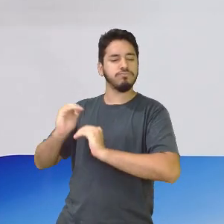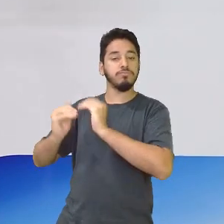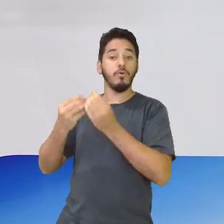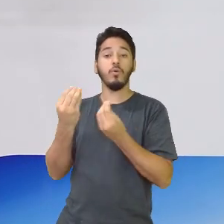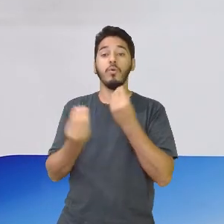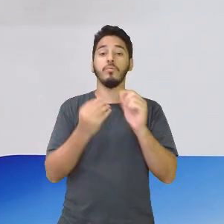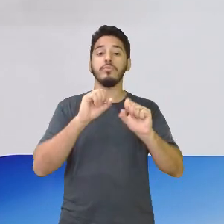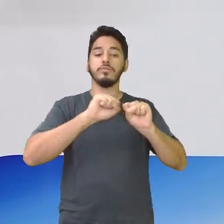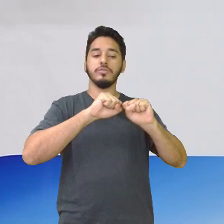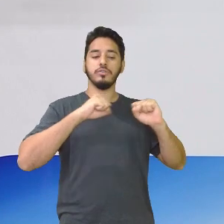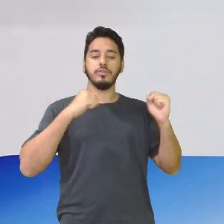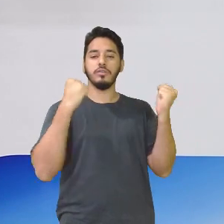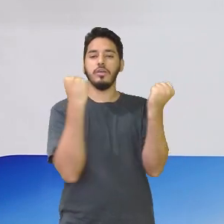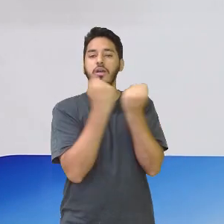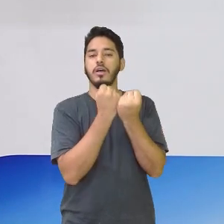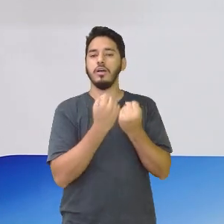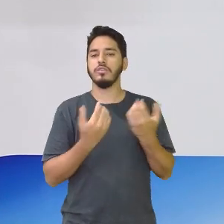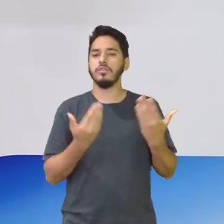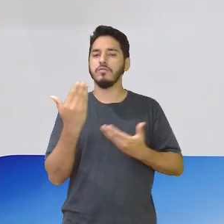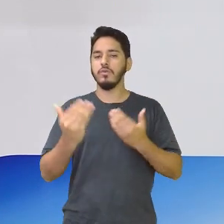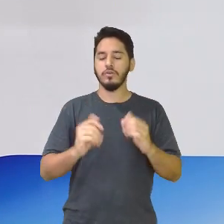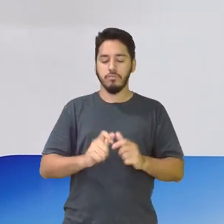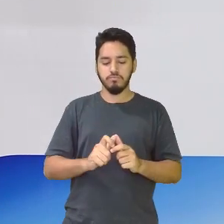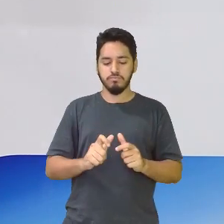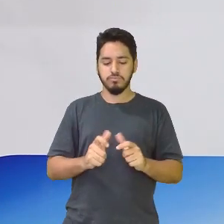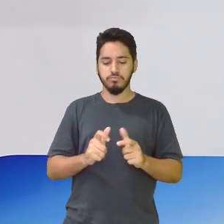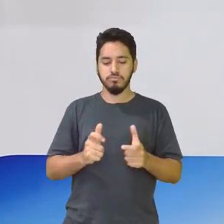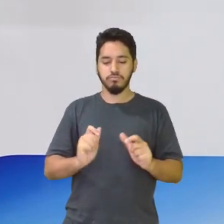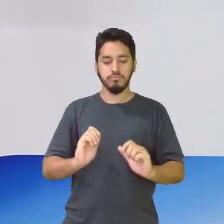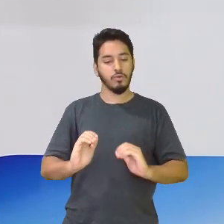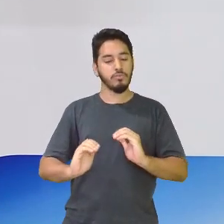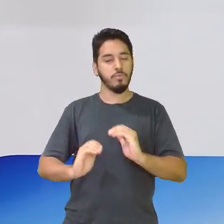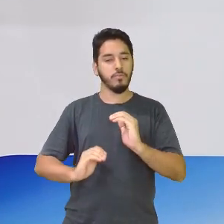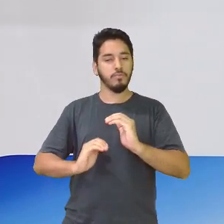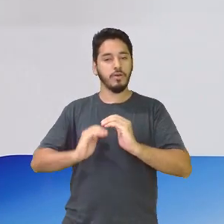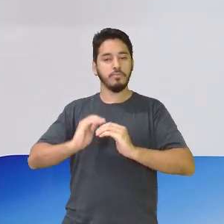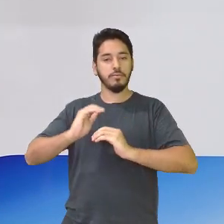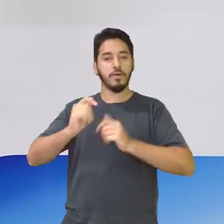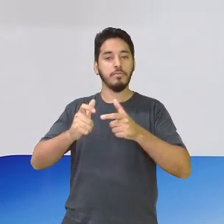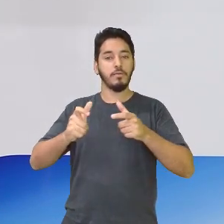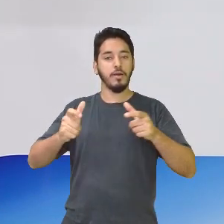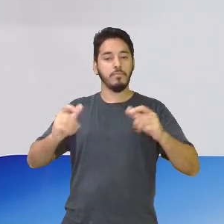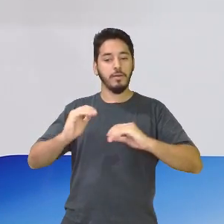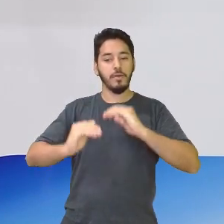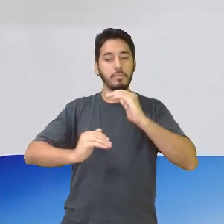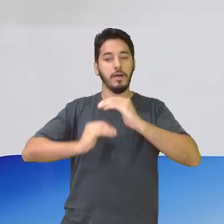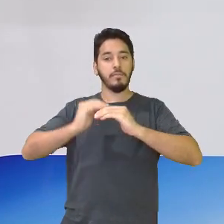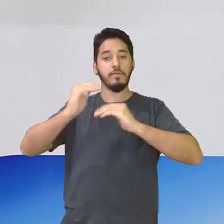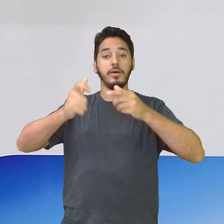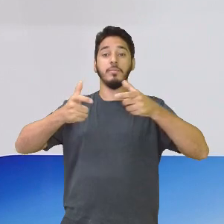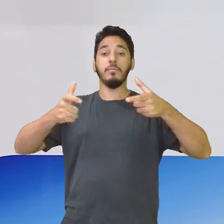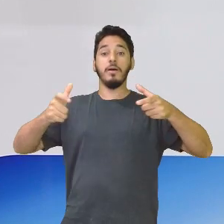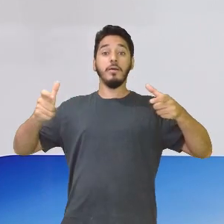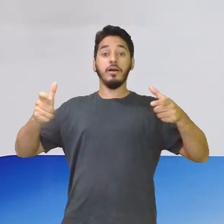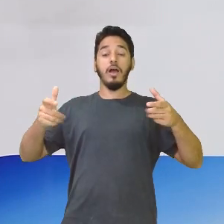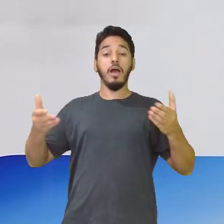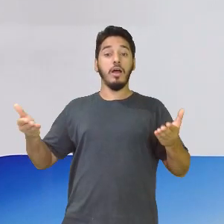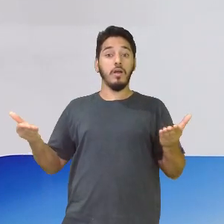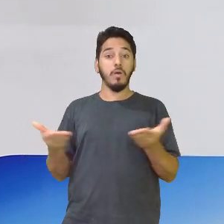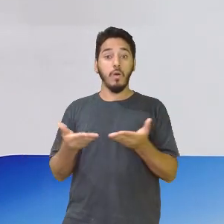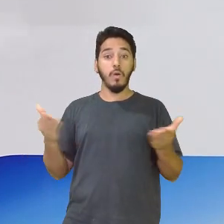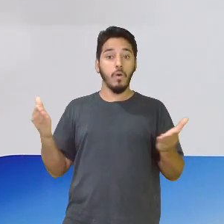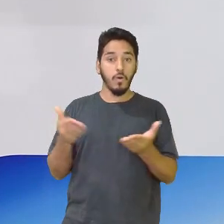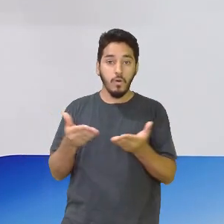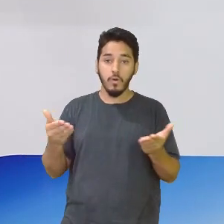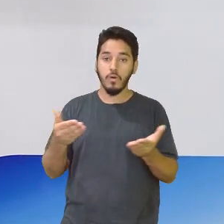nossa sociedade ela foi se misturando, né? Foi se moldando até chegar a esse